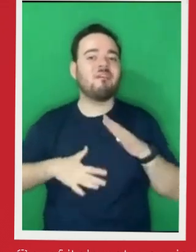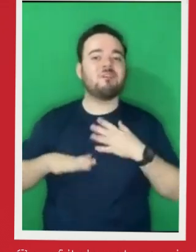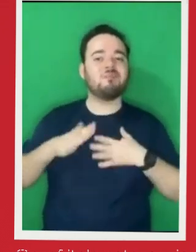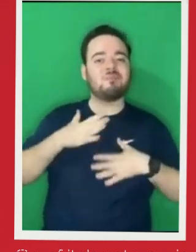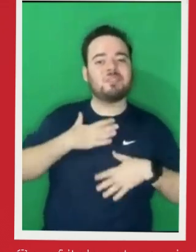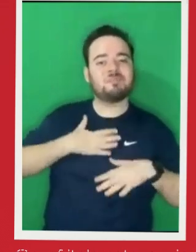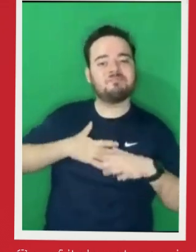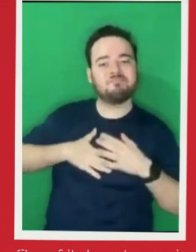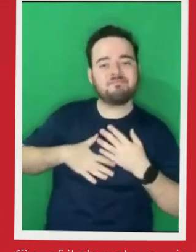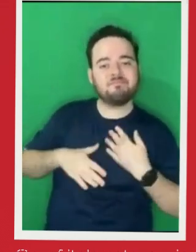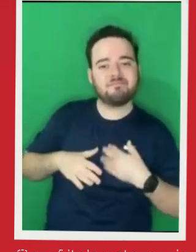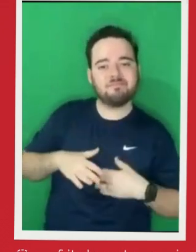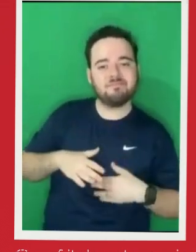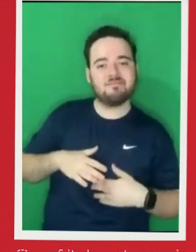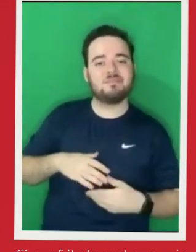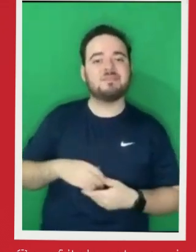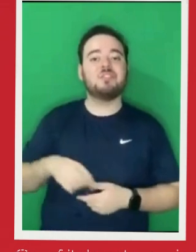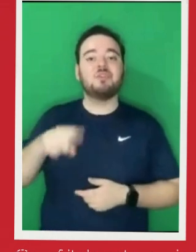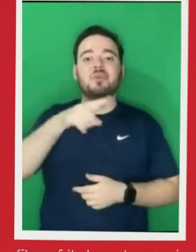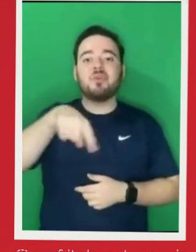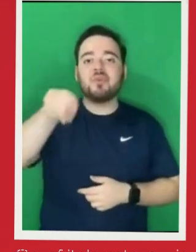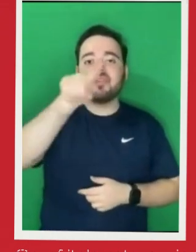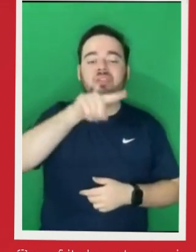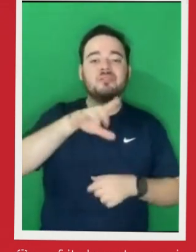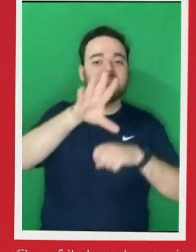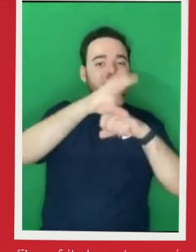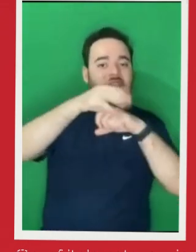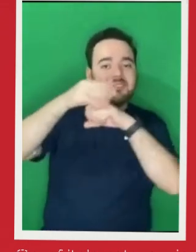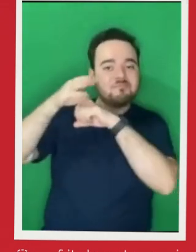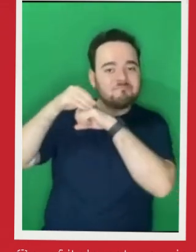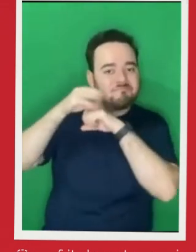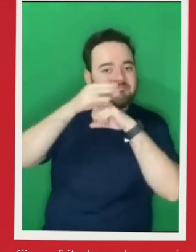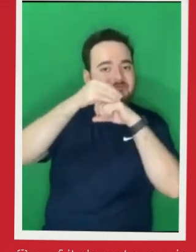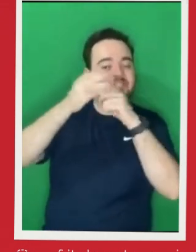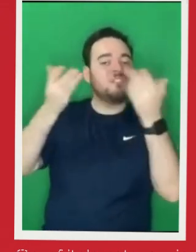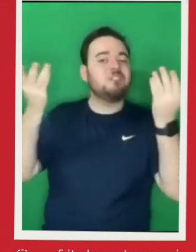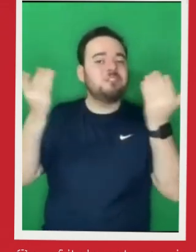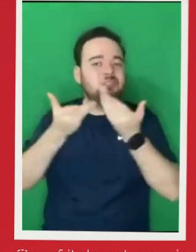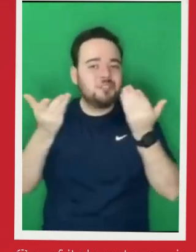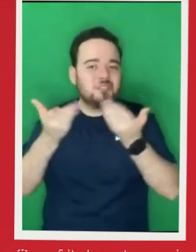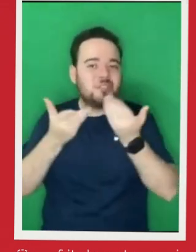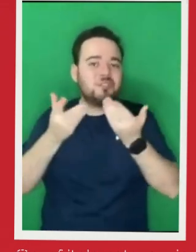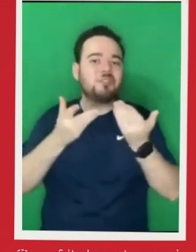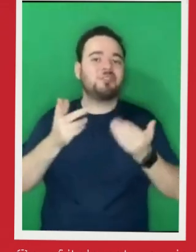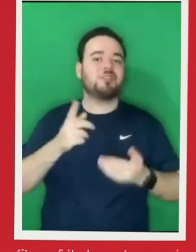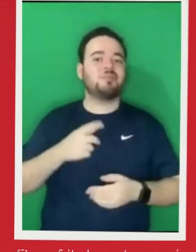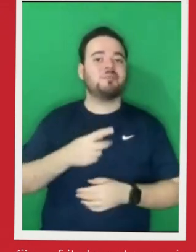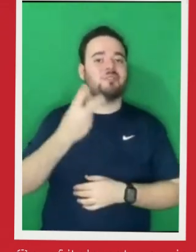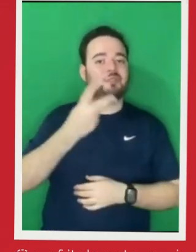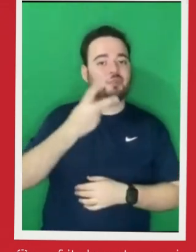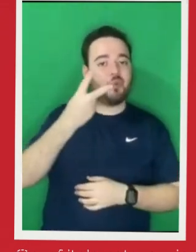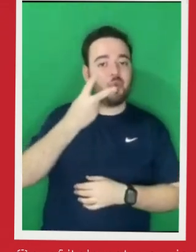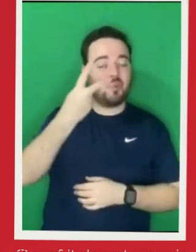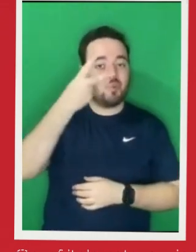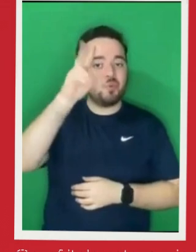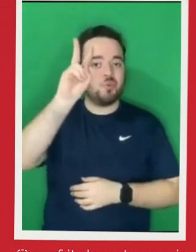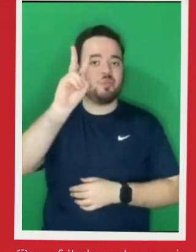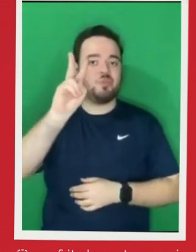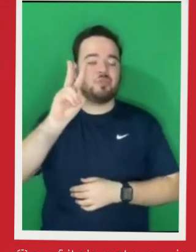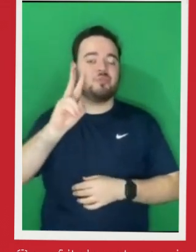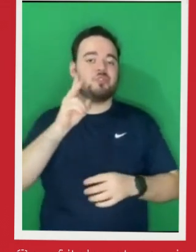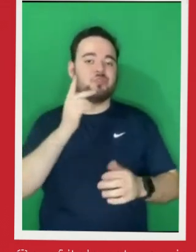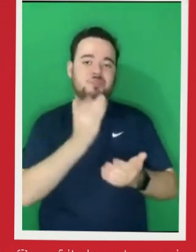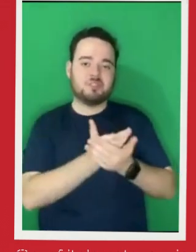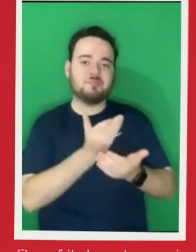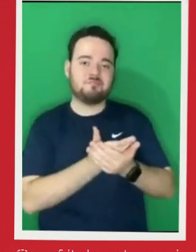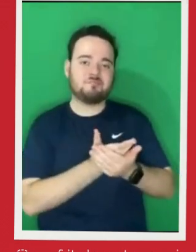é que vocês levam de hoje para os nossos 2 últimos